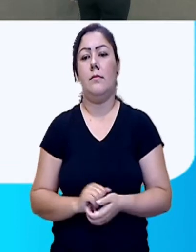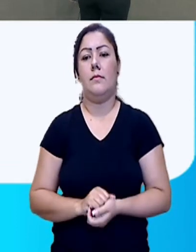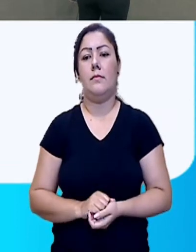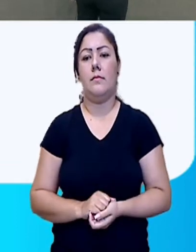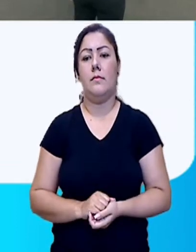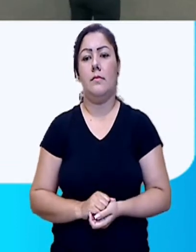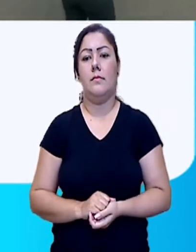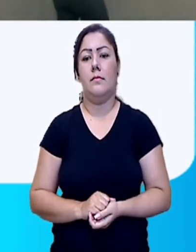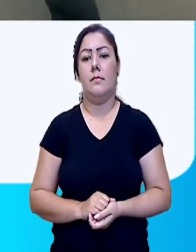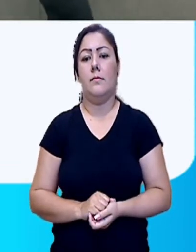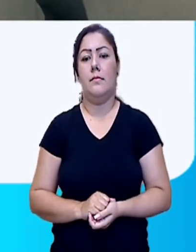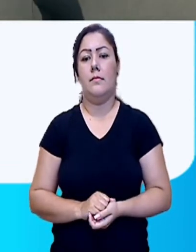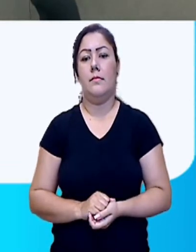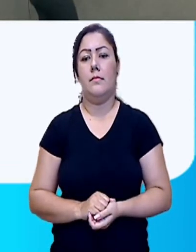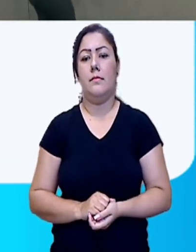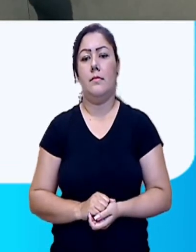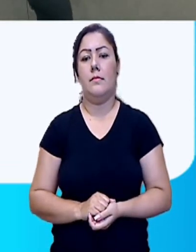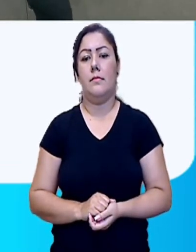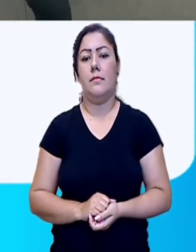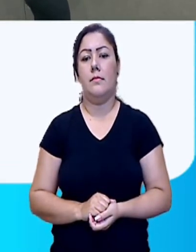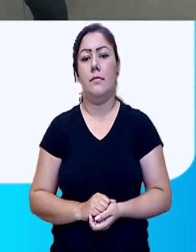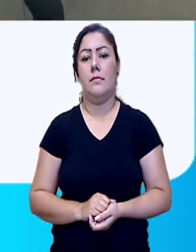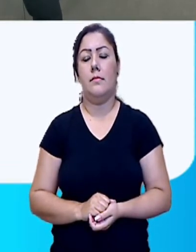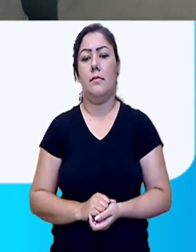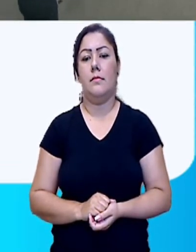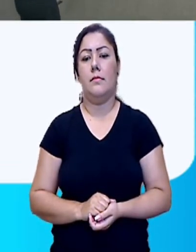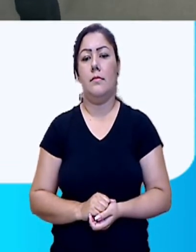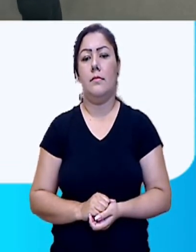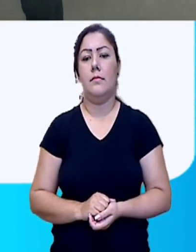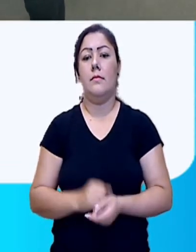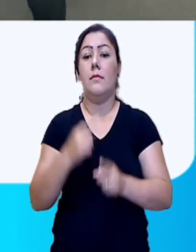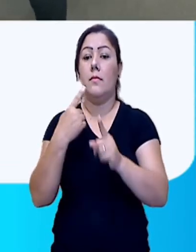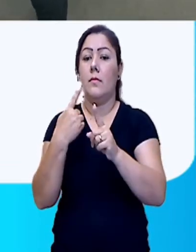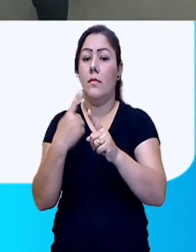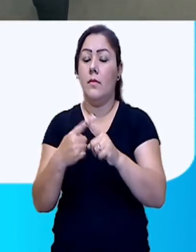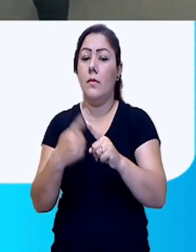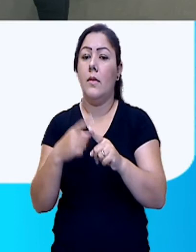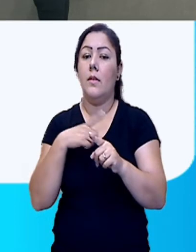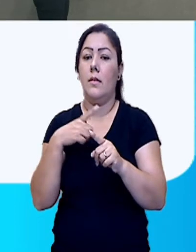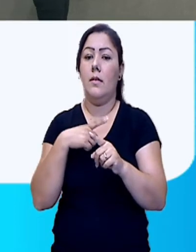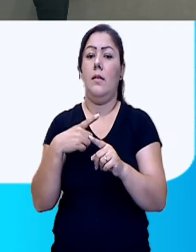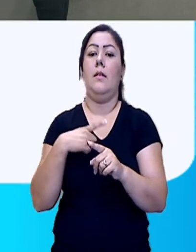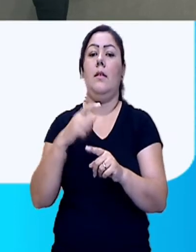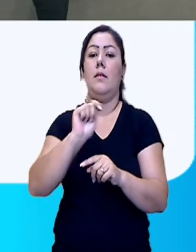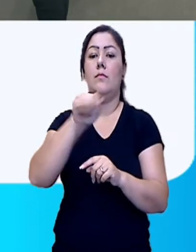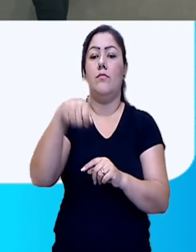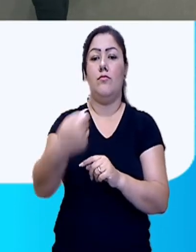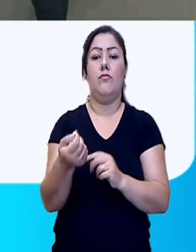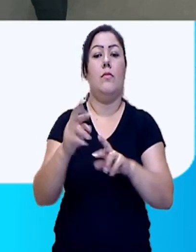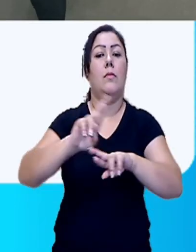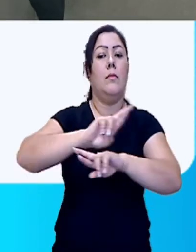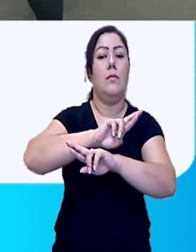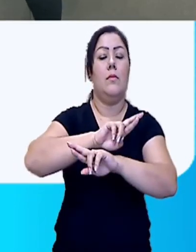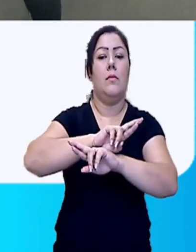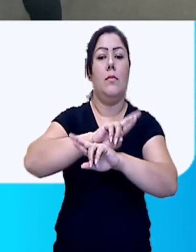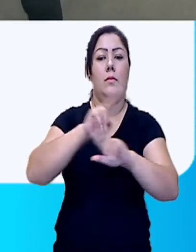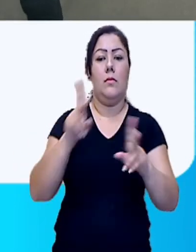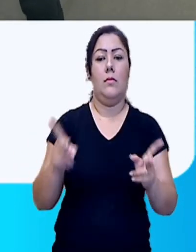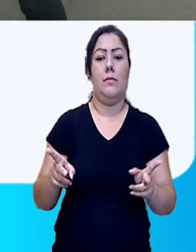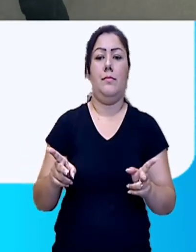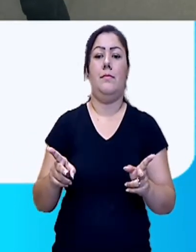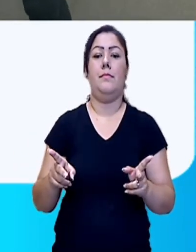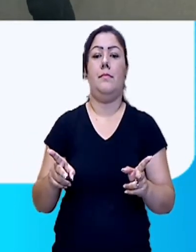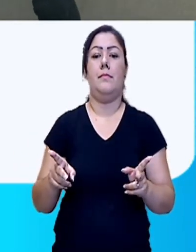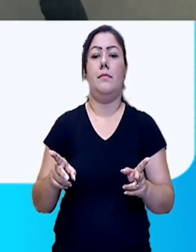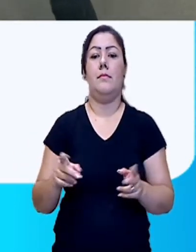Por que que agora eu vou subtrair, gente? Porque eu tenho sinais contrários, né? Então, eu vou